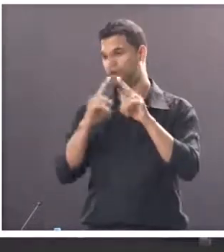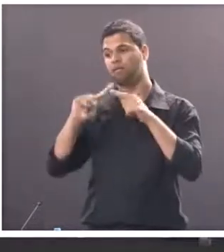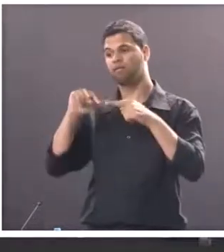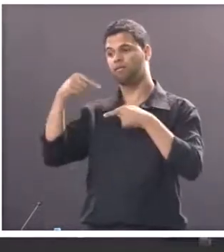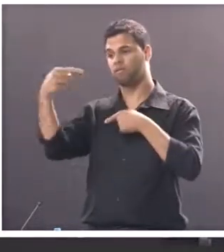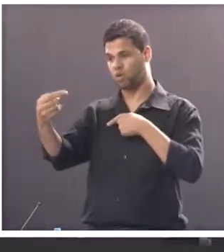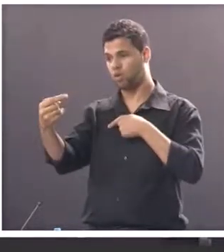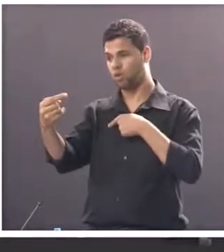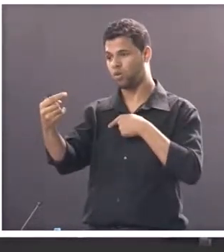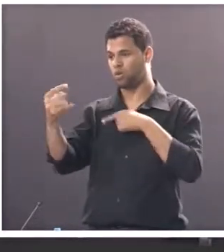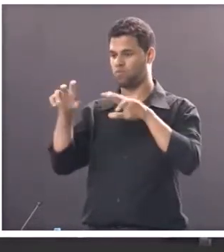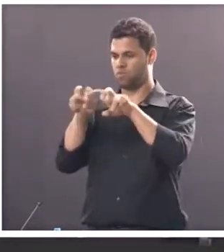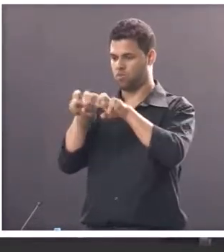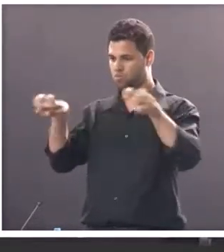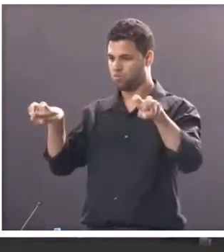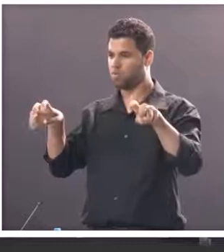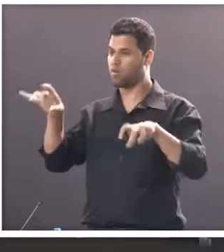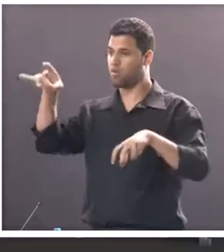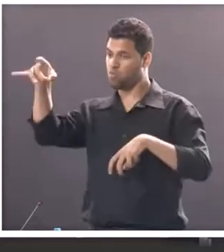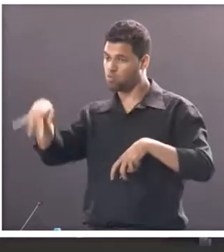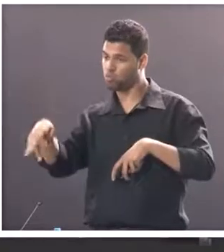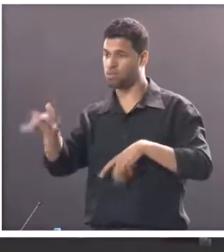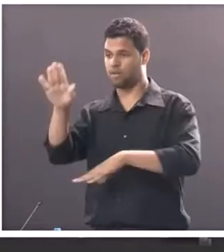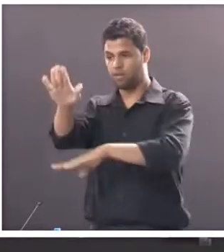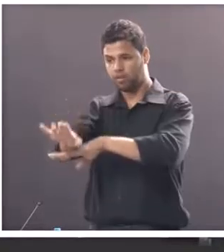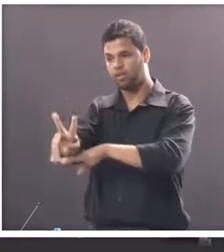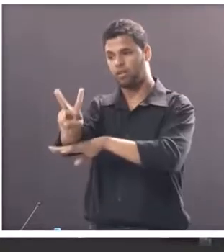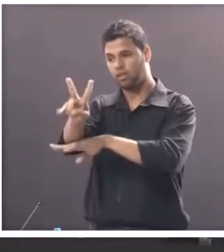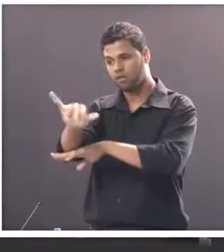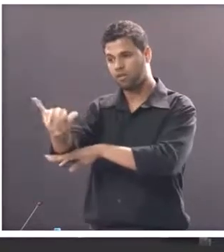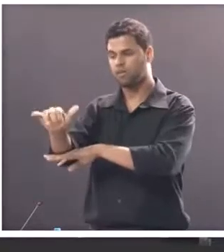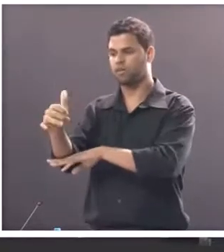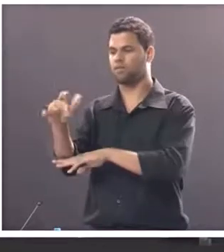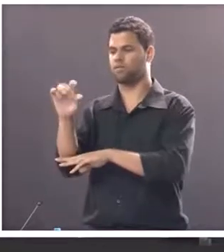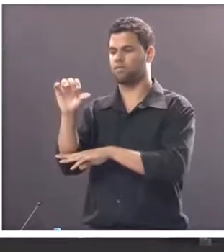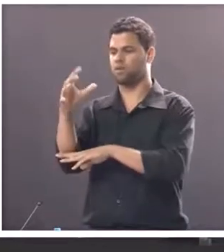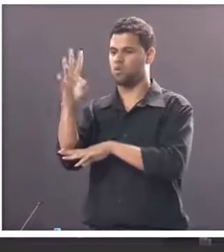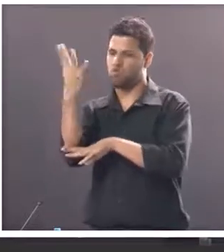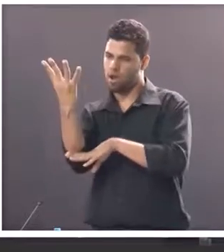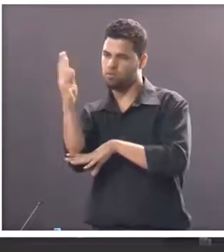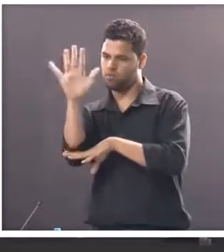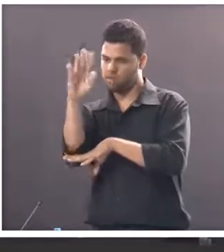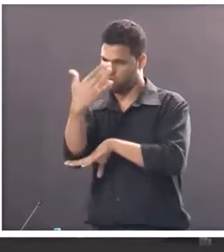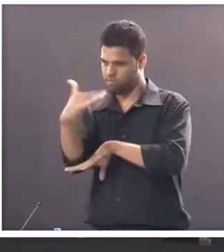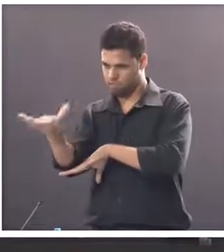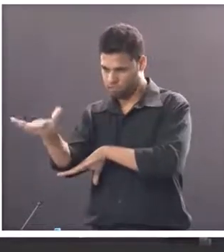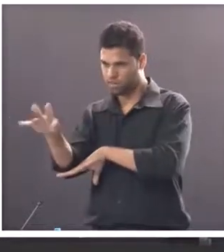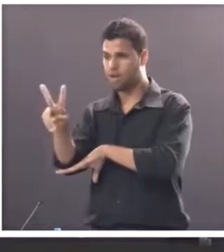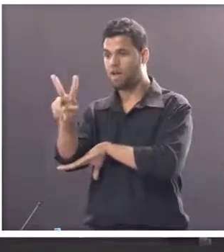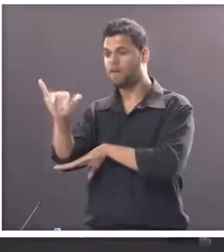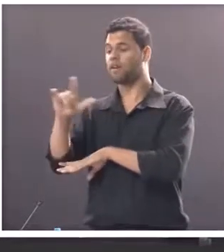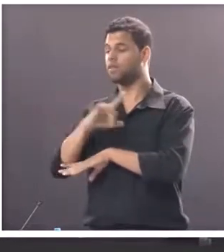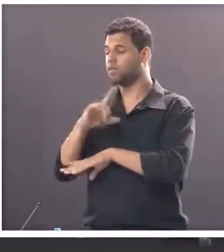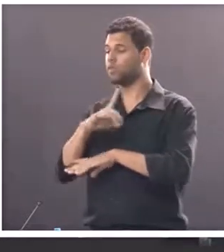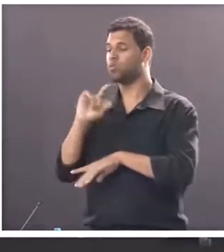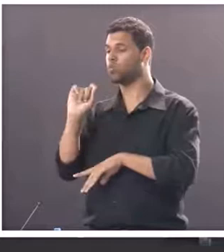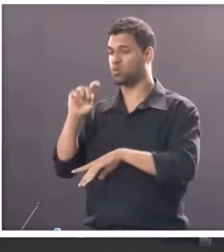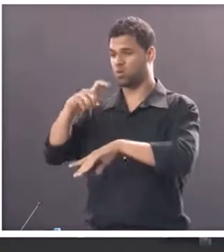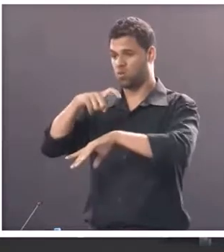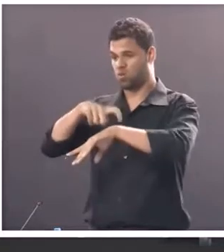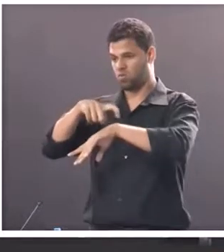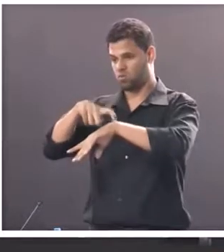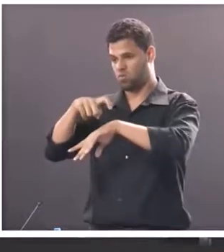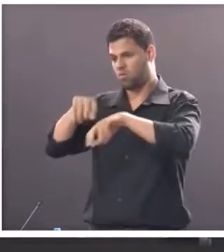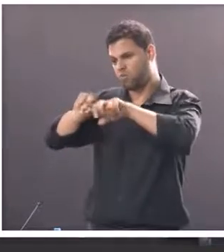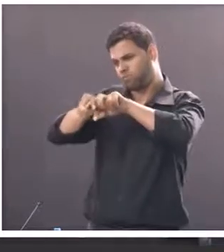Após a última mesa redonda da tarde, que termina às 16h30, teremos uma vasta